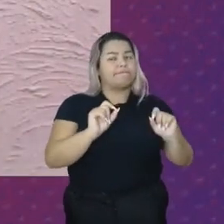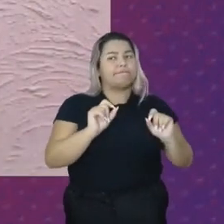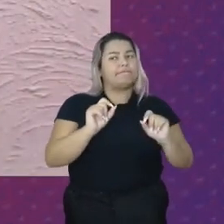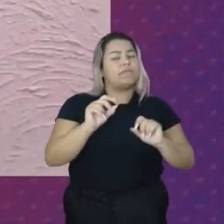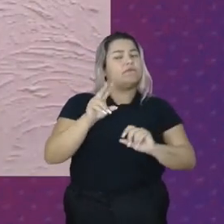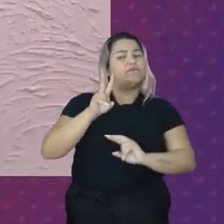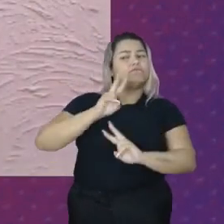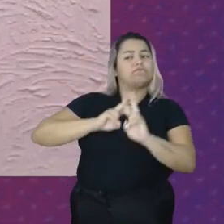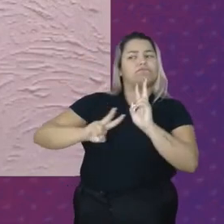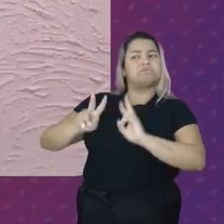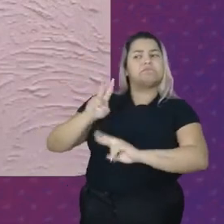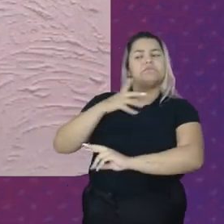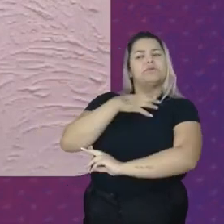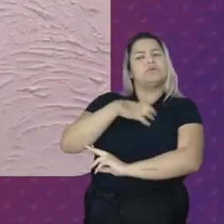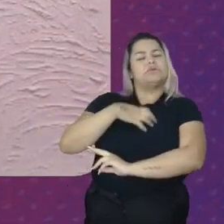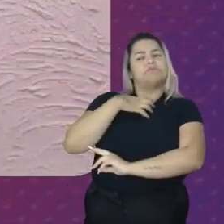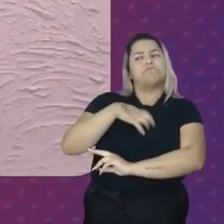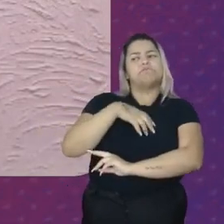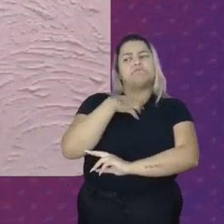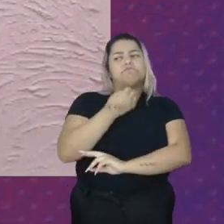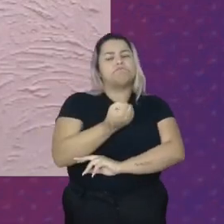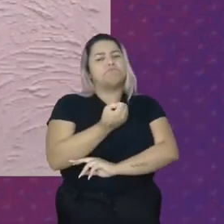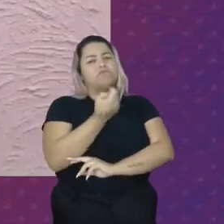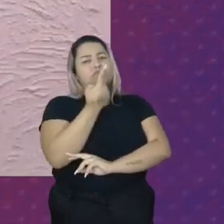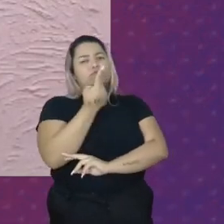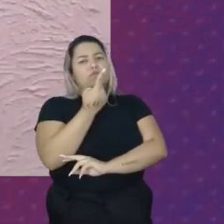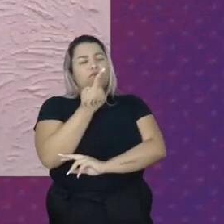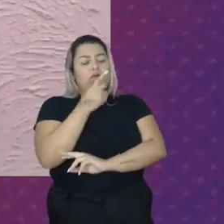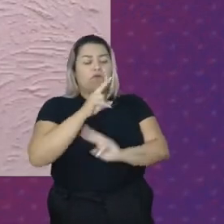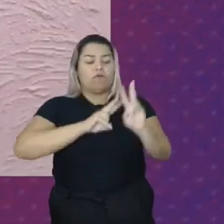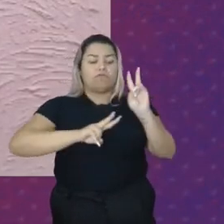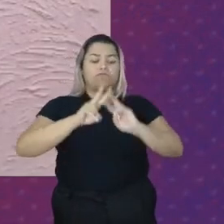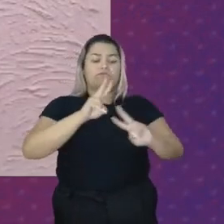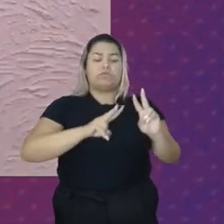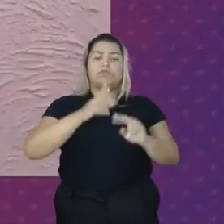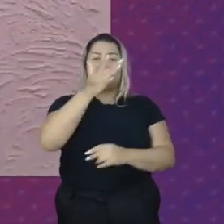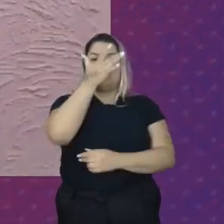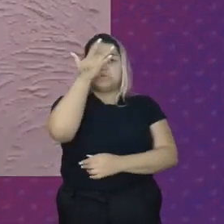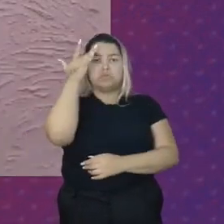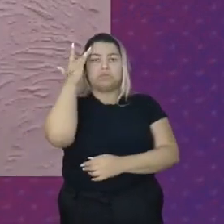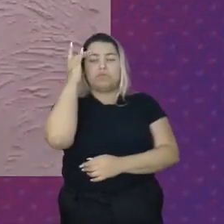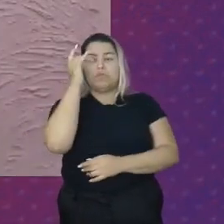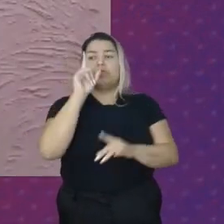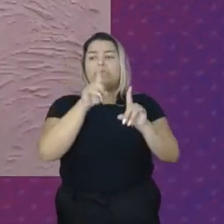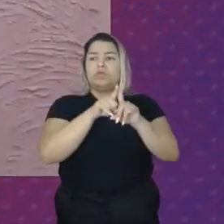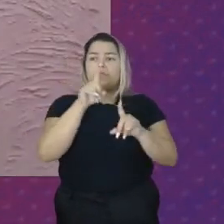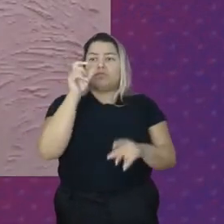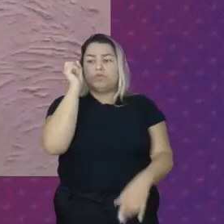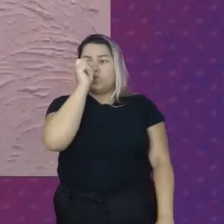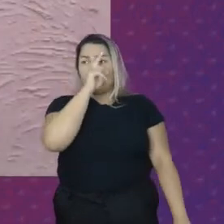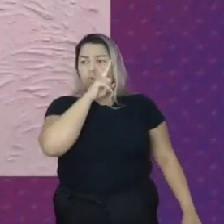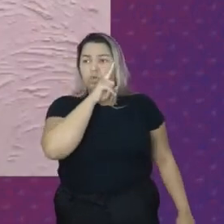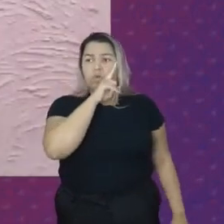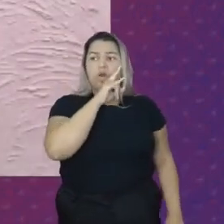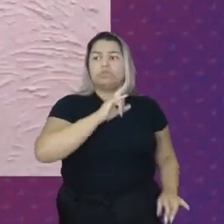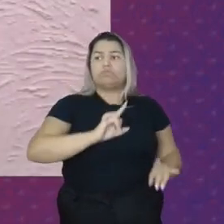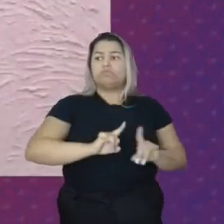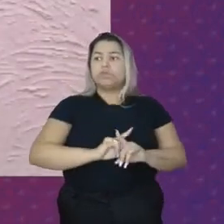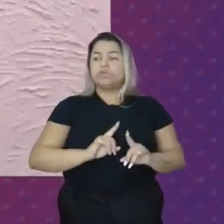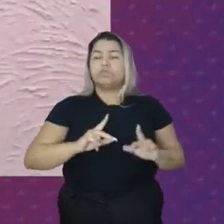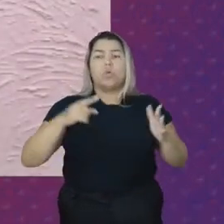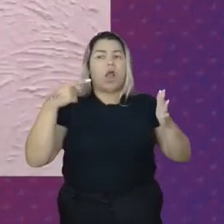aquela pessoa com alguma dificuldade ou em caráter de sofrimento, e começou a